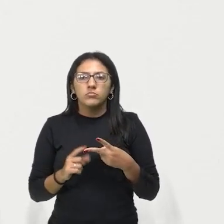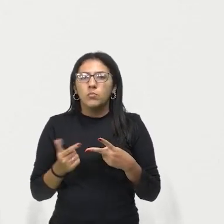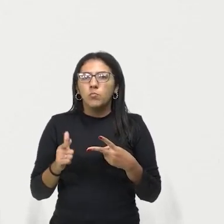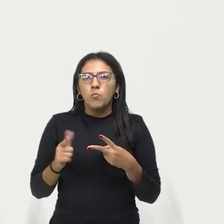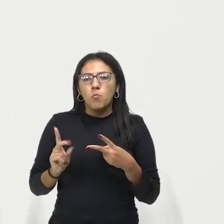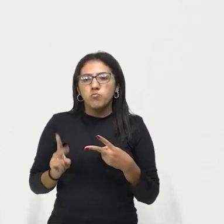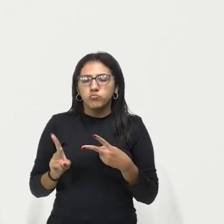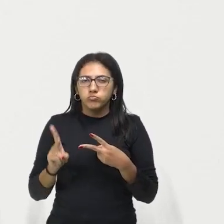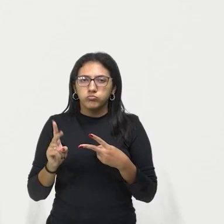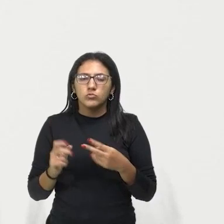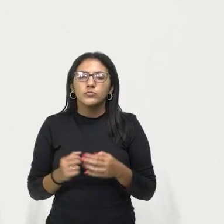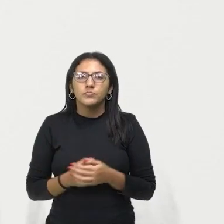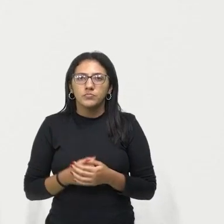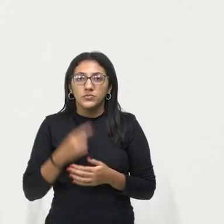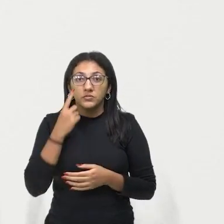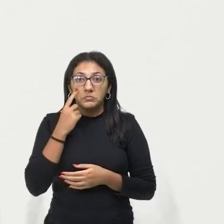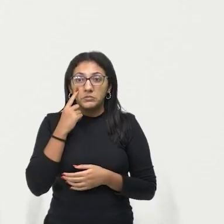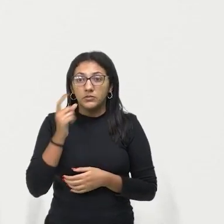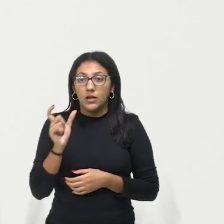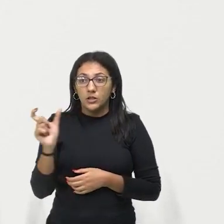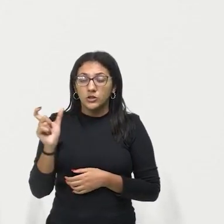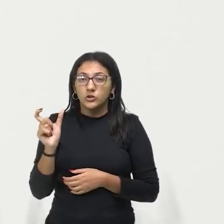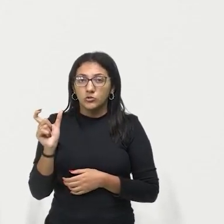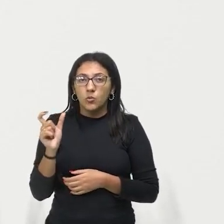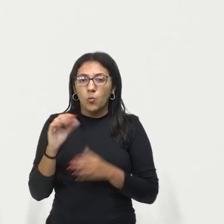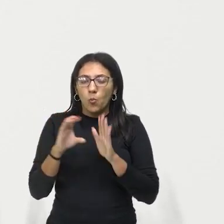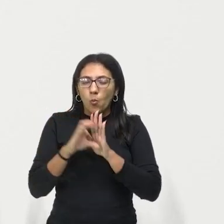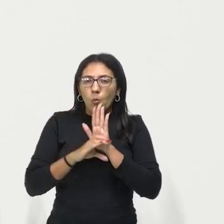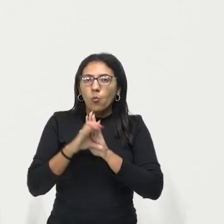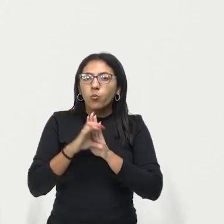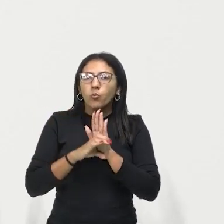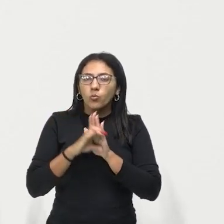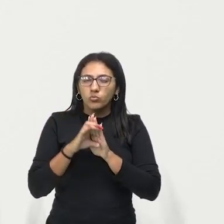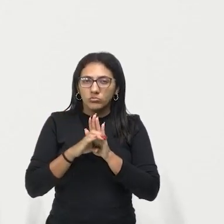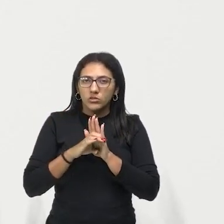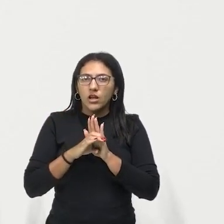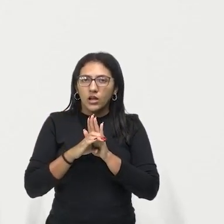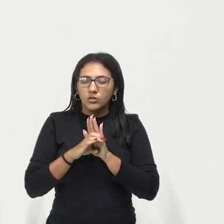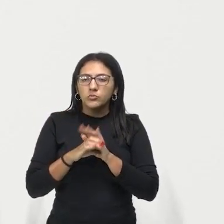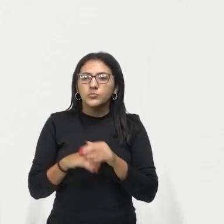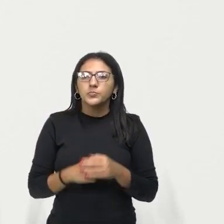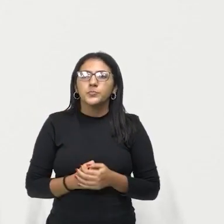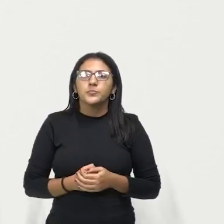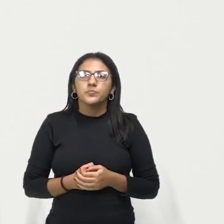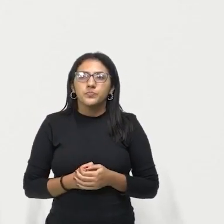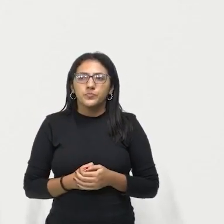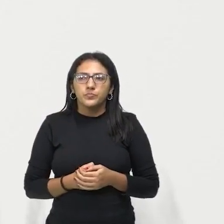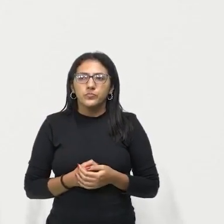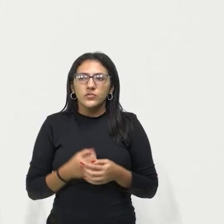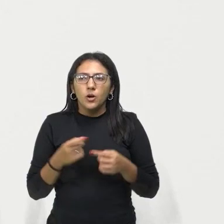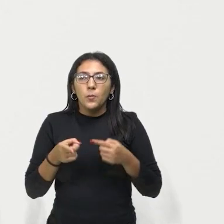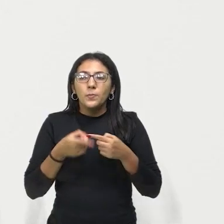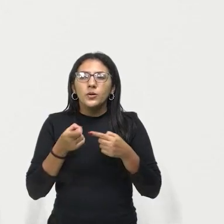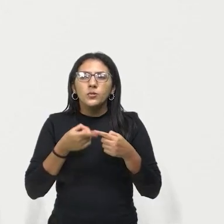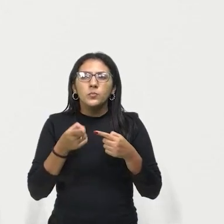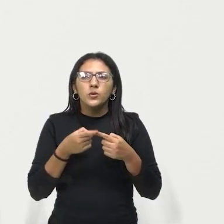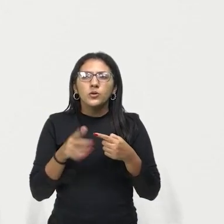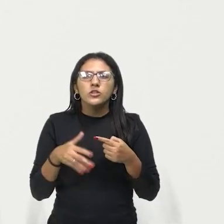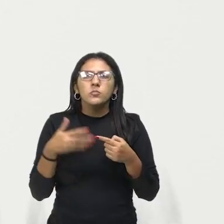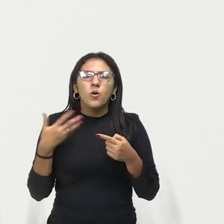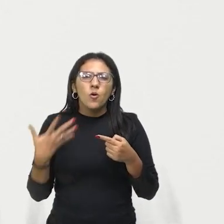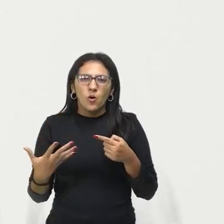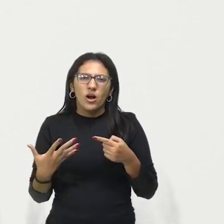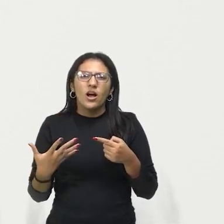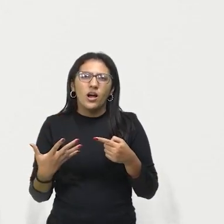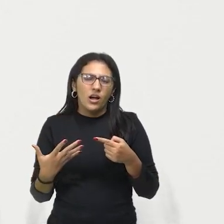em dois grupos: bens de consumo duráveis e bens não duráveis. Anota bem esse conceito para